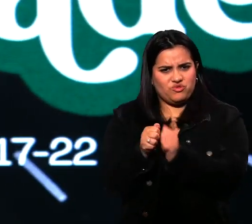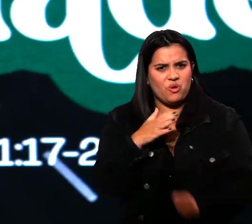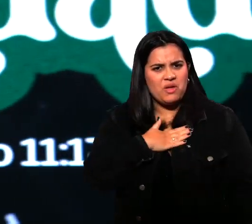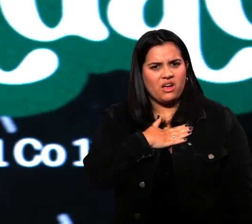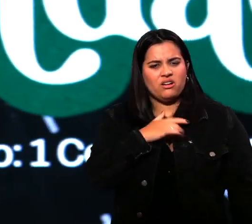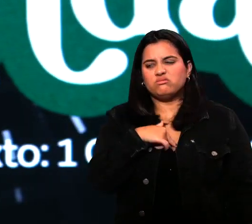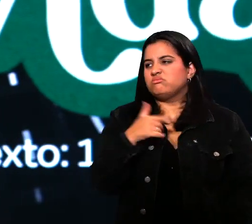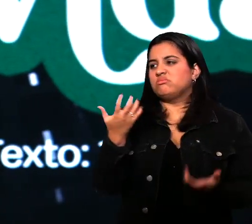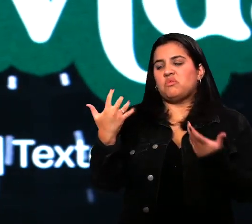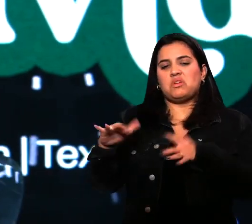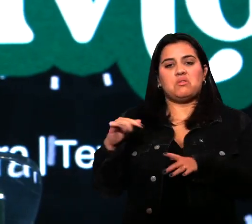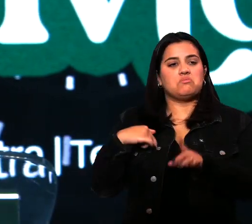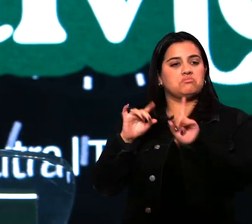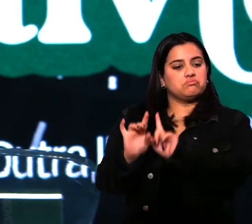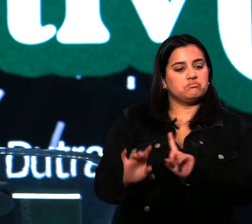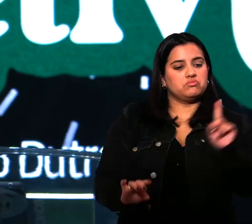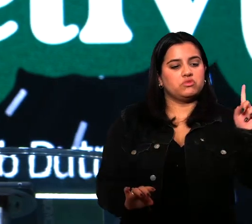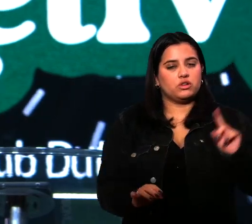até.